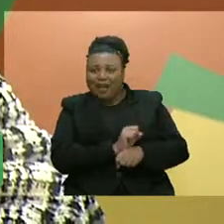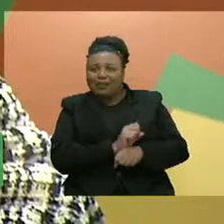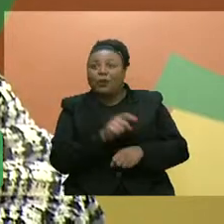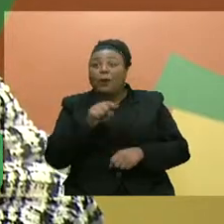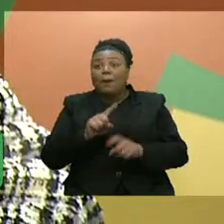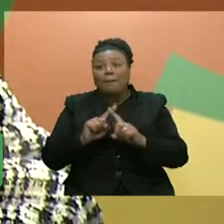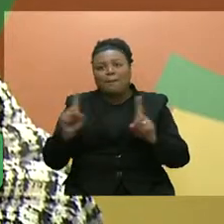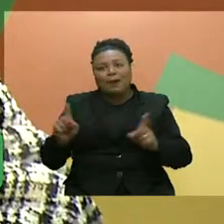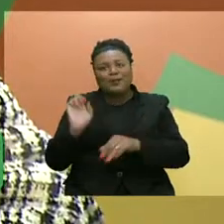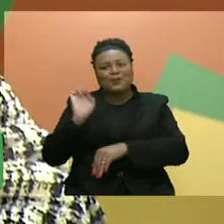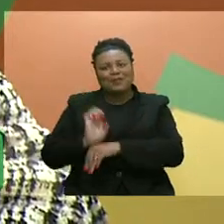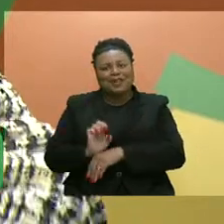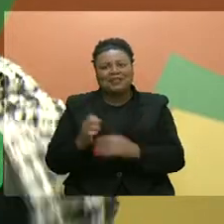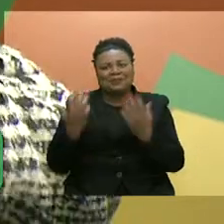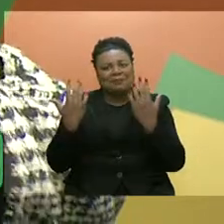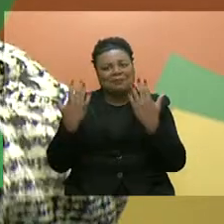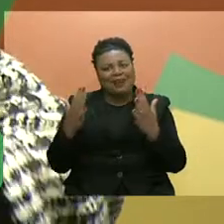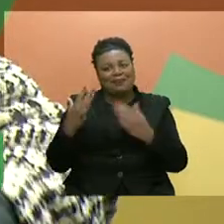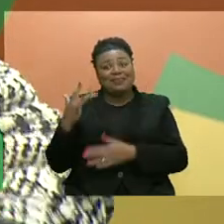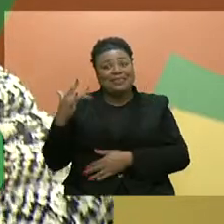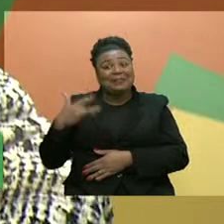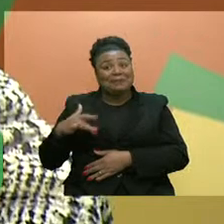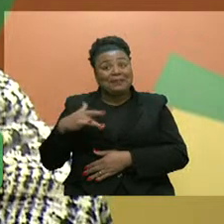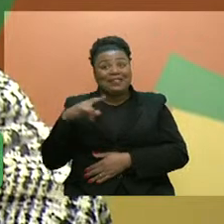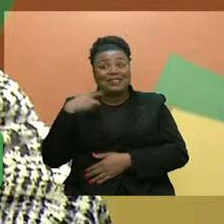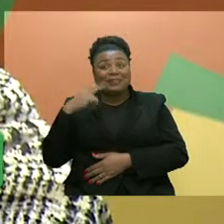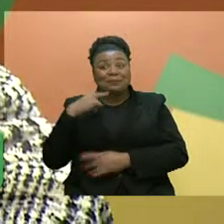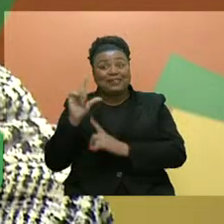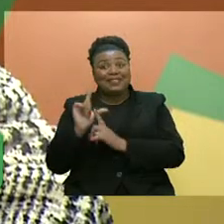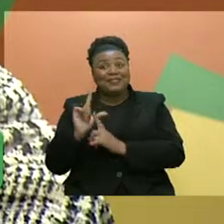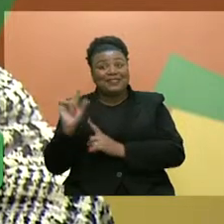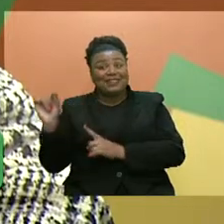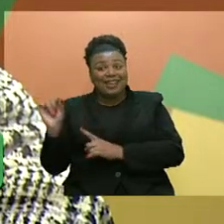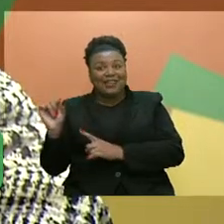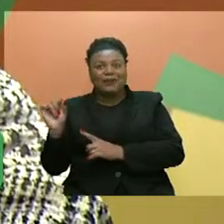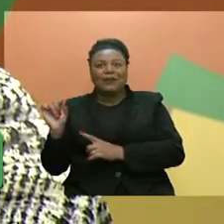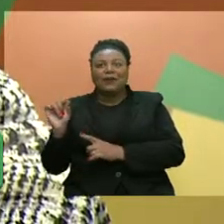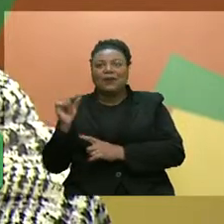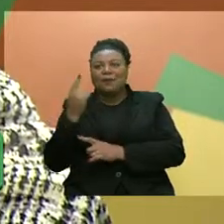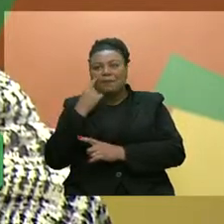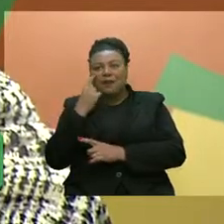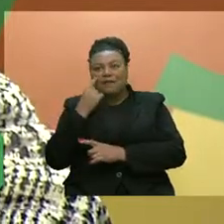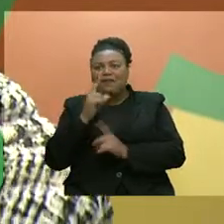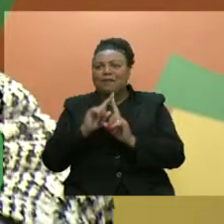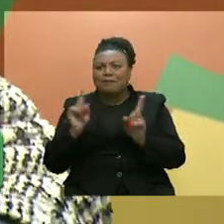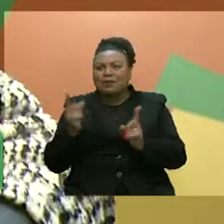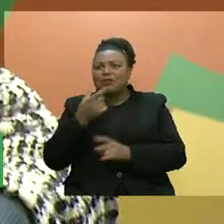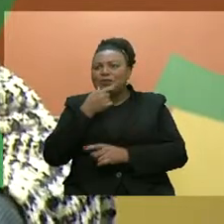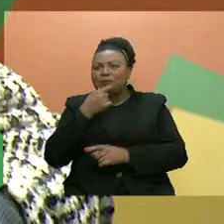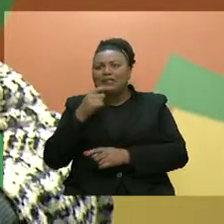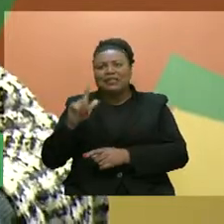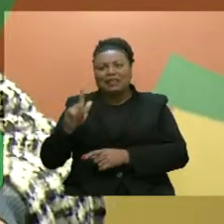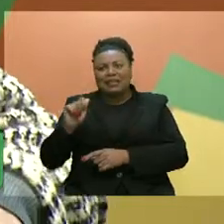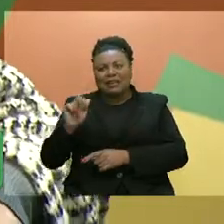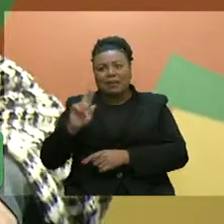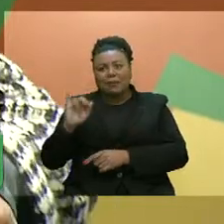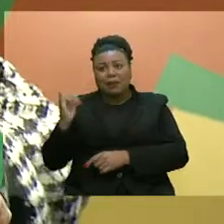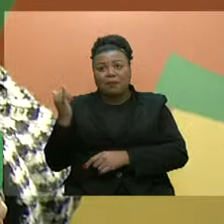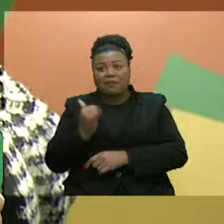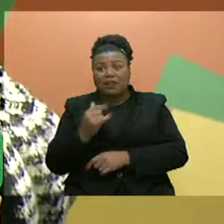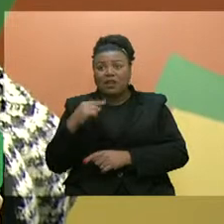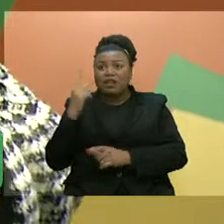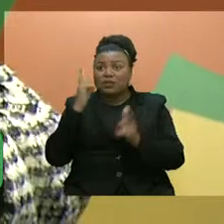Estado está de parabéns. Pena que o deputado esse saiu para ver, mas o Gabriel vai falar para ele, que as